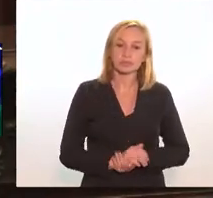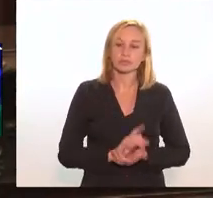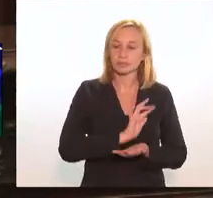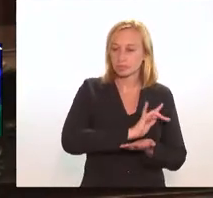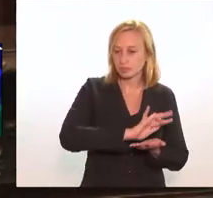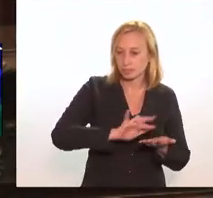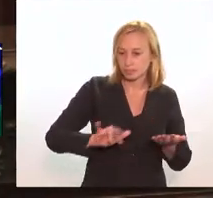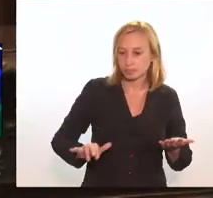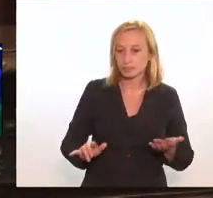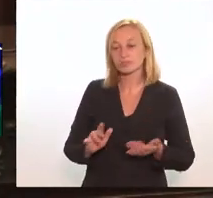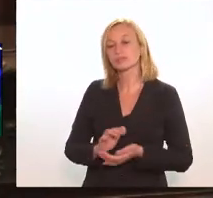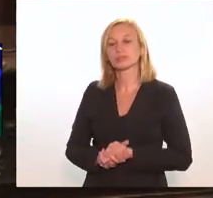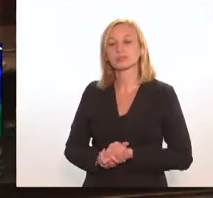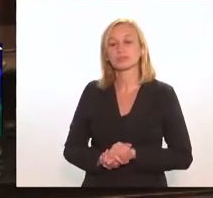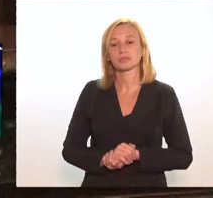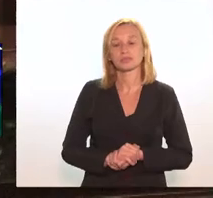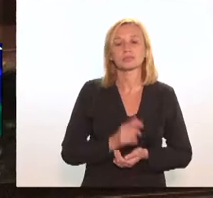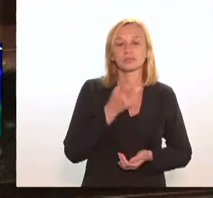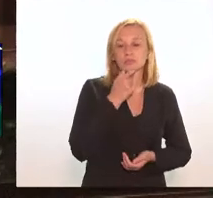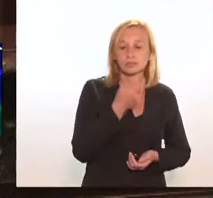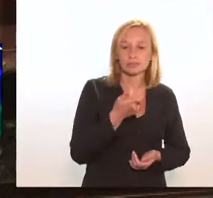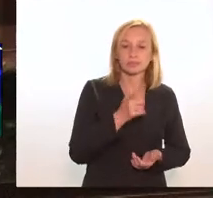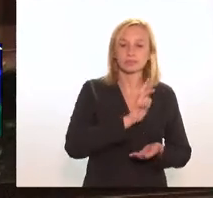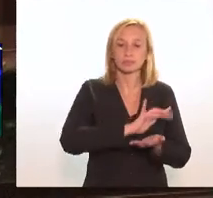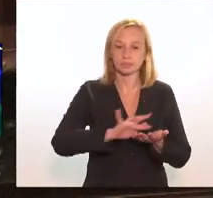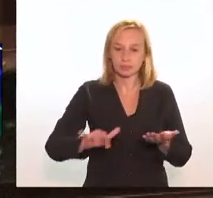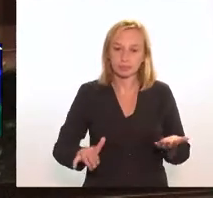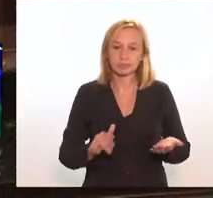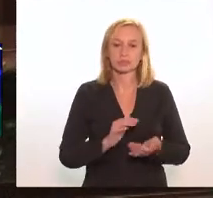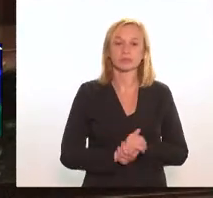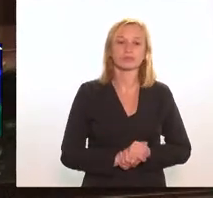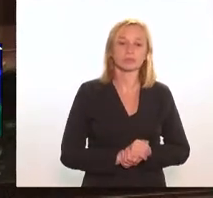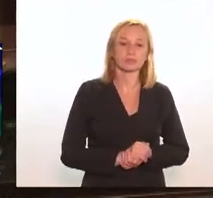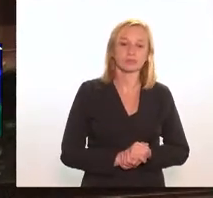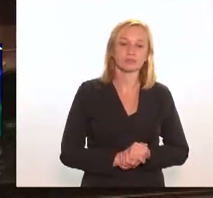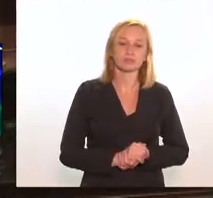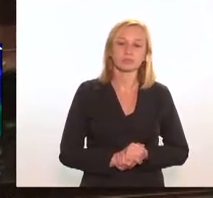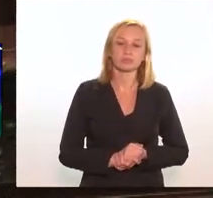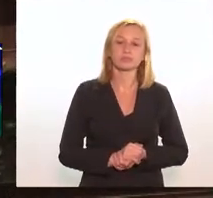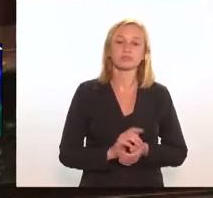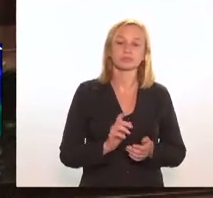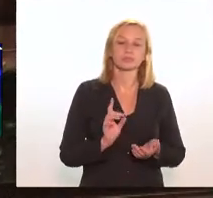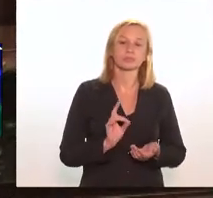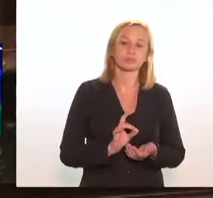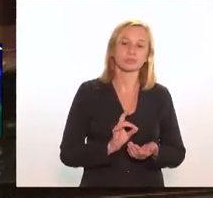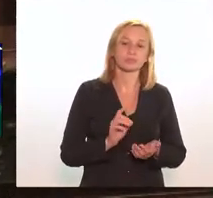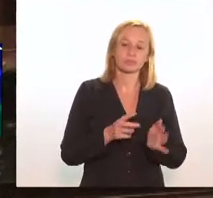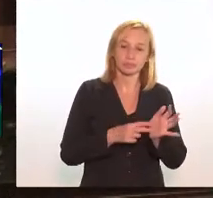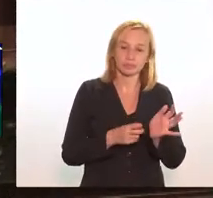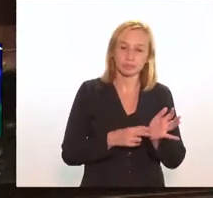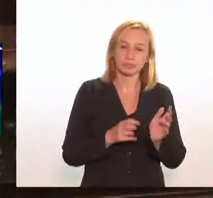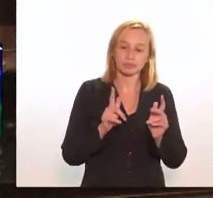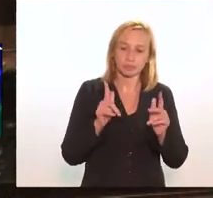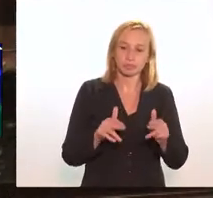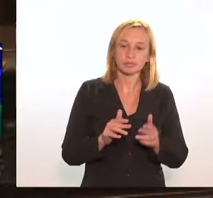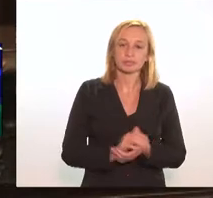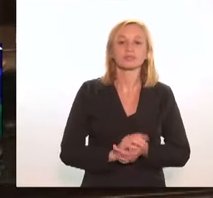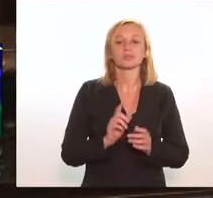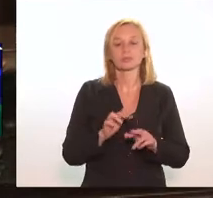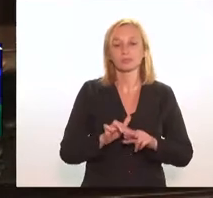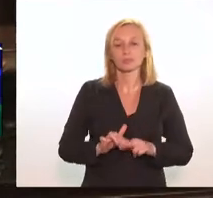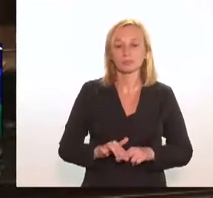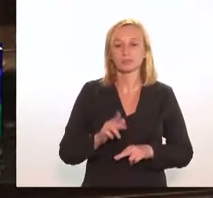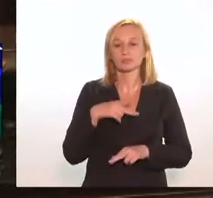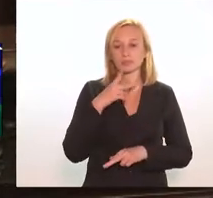diversa, com estilos diversos, com palavras diversas, com sentidos diversos, às vezes, a partir do mesmo vocábulo, a partir da mesma palavra. Portanto, faço aqui